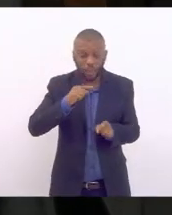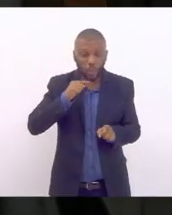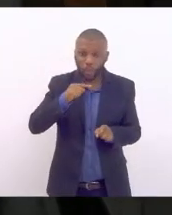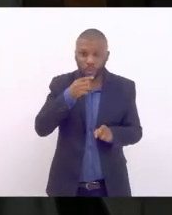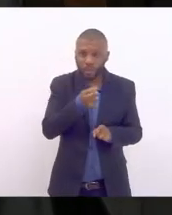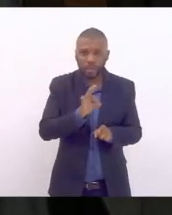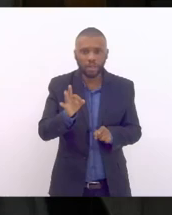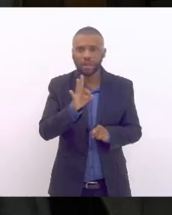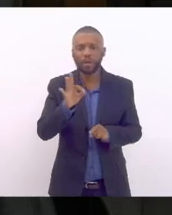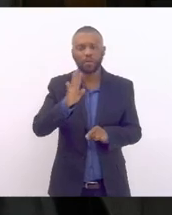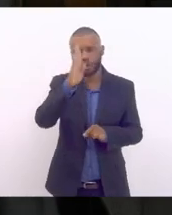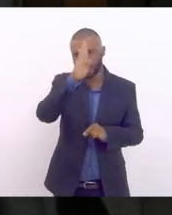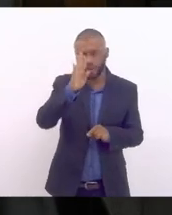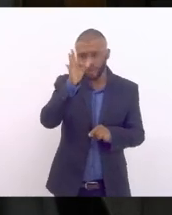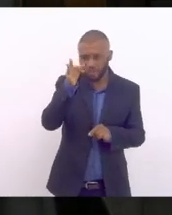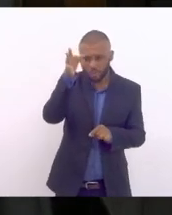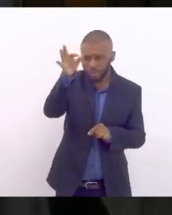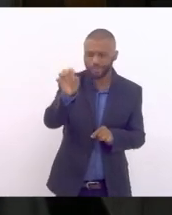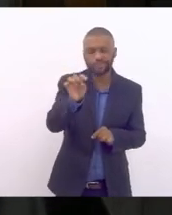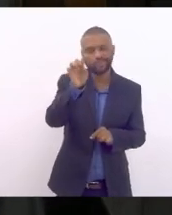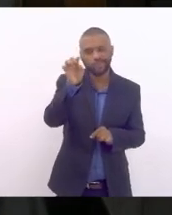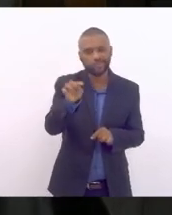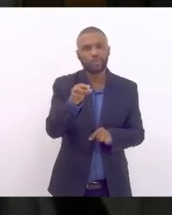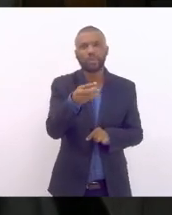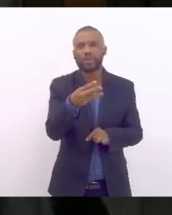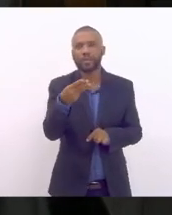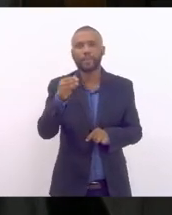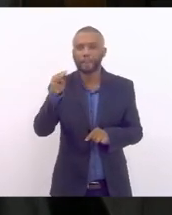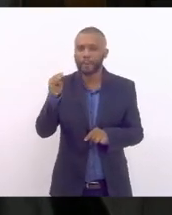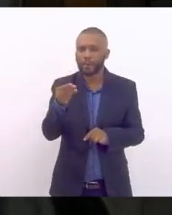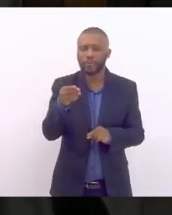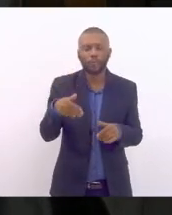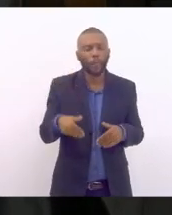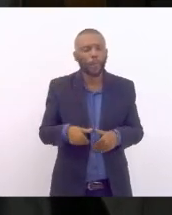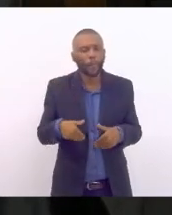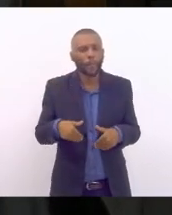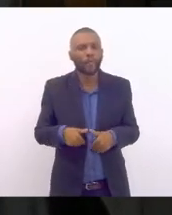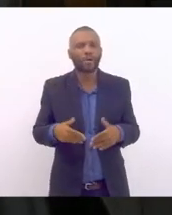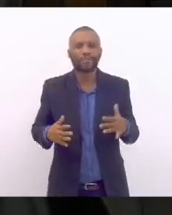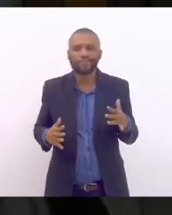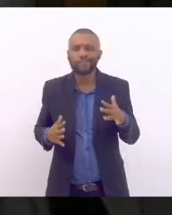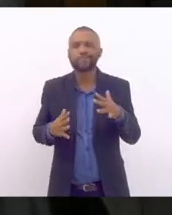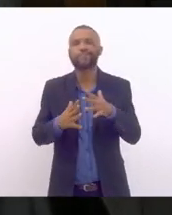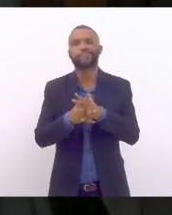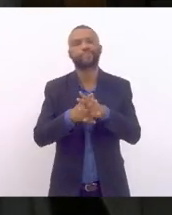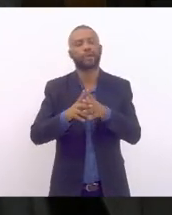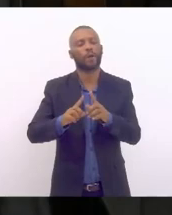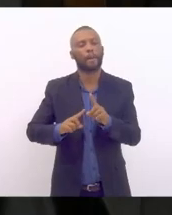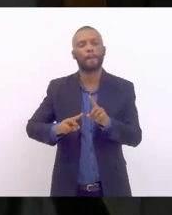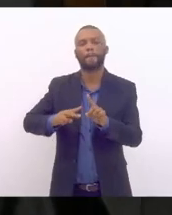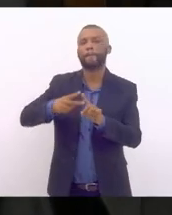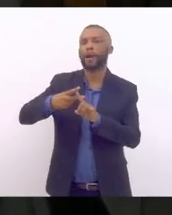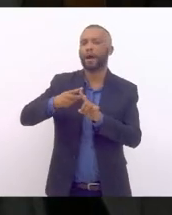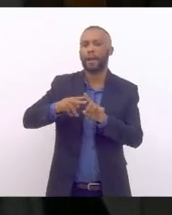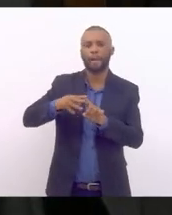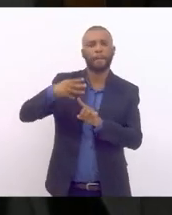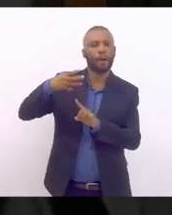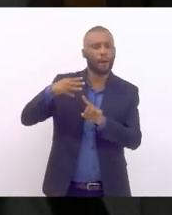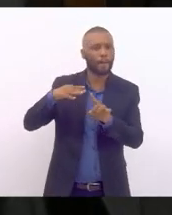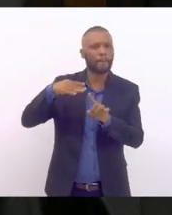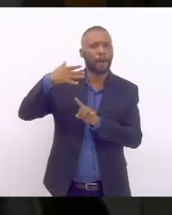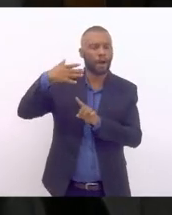o nosso país não terá futuro de 33 milhões que estão passando fome esse número será aumentado para muito mais